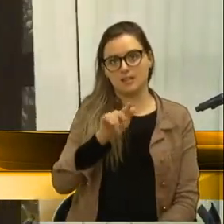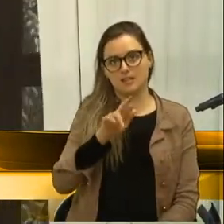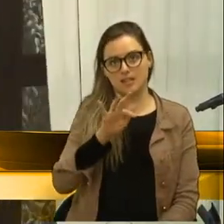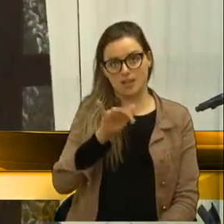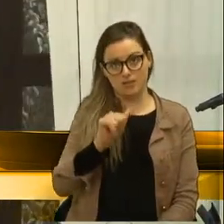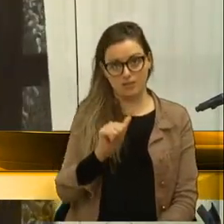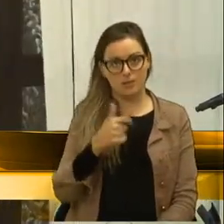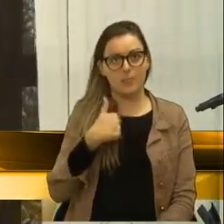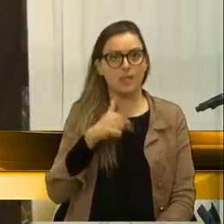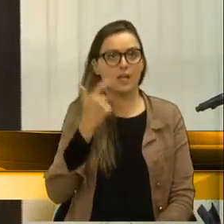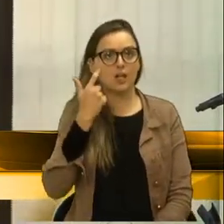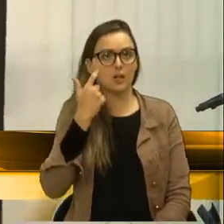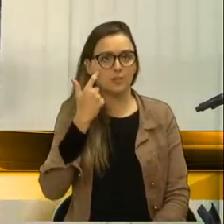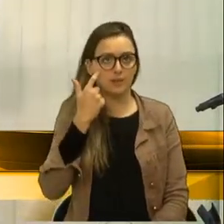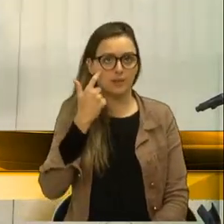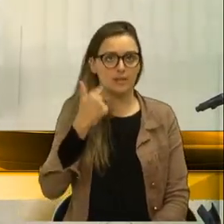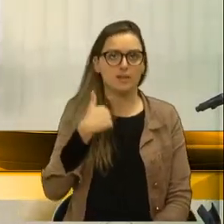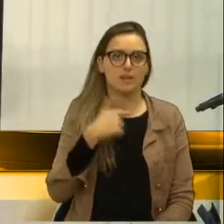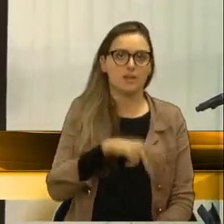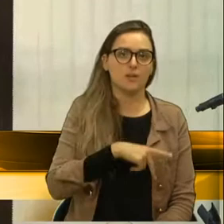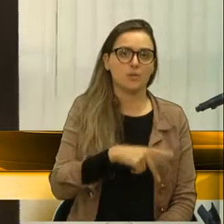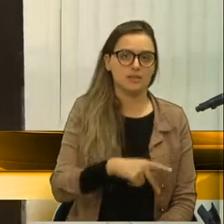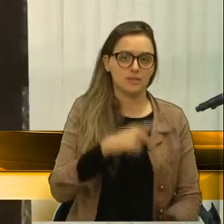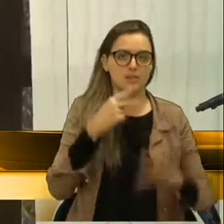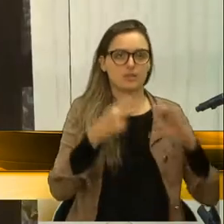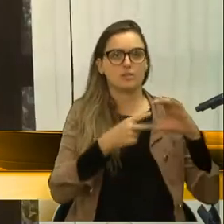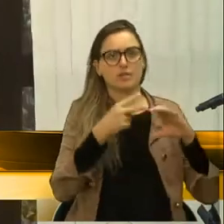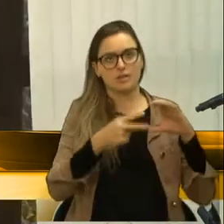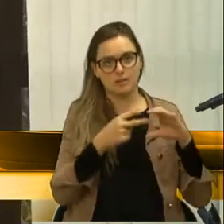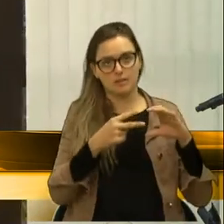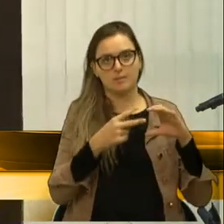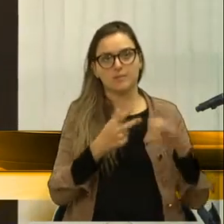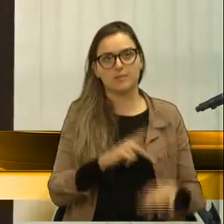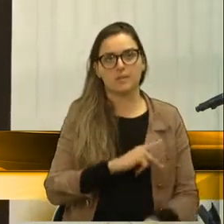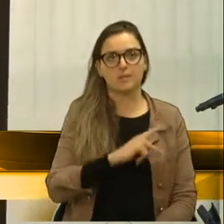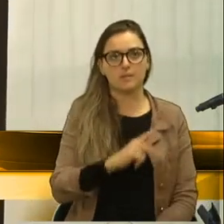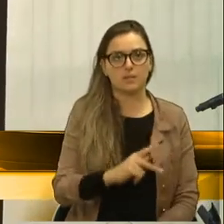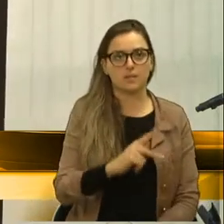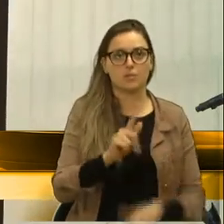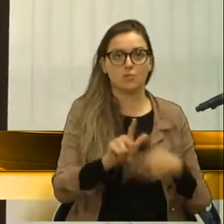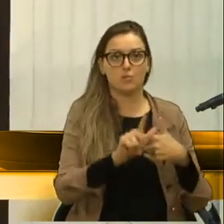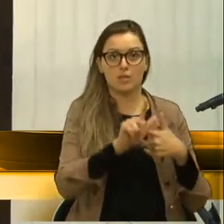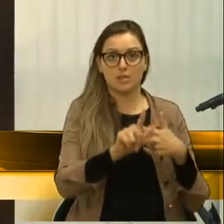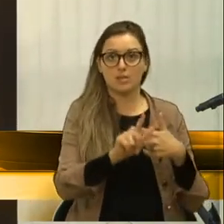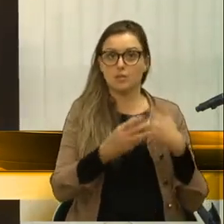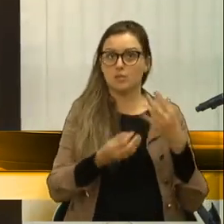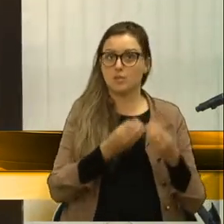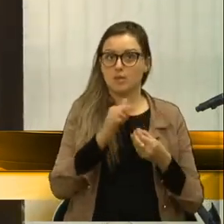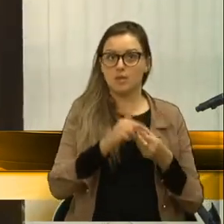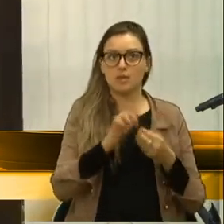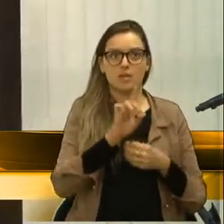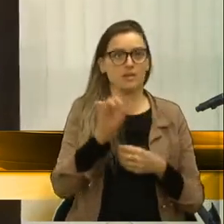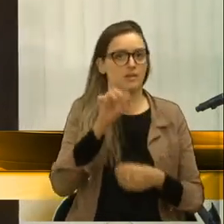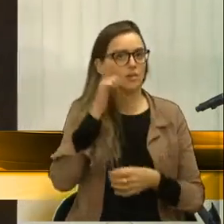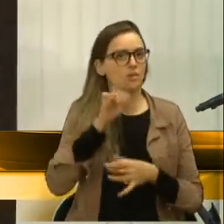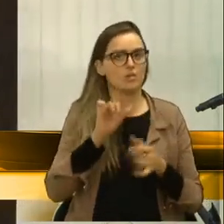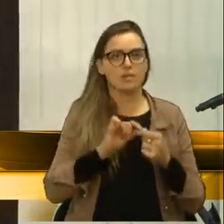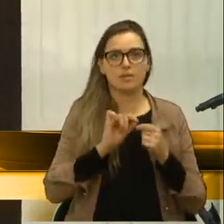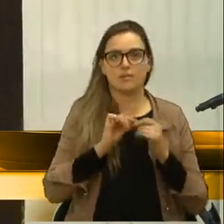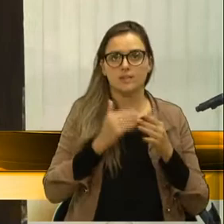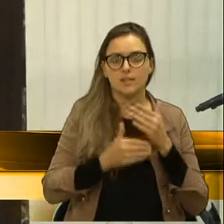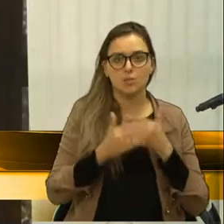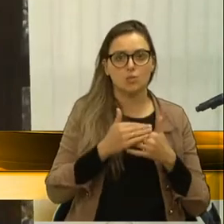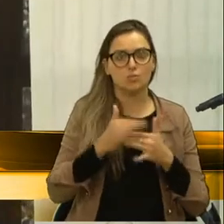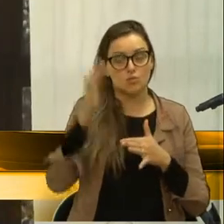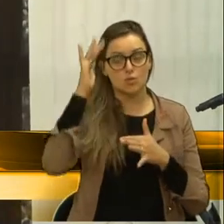penso o seguinte, cara, eu fui presidente da casa, presidente de um legislativo como esse, não consegue fazer tudo, às vezes sonha em fazer